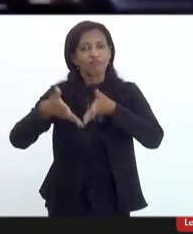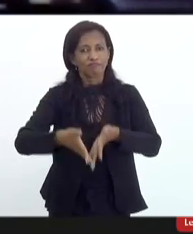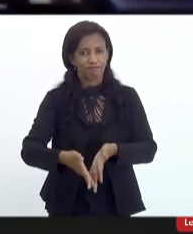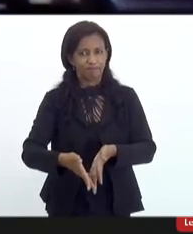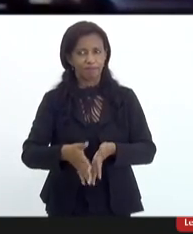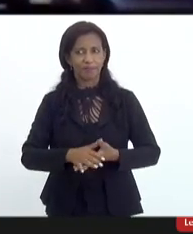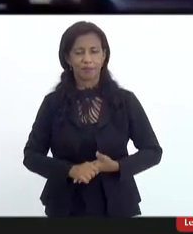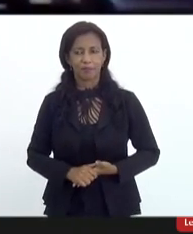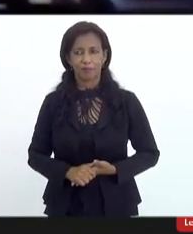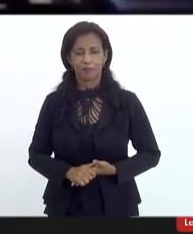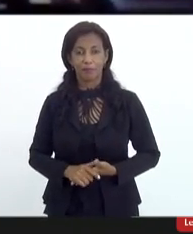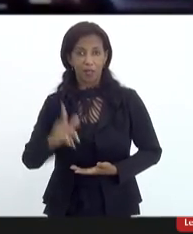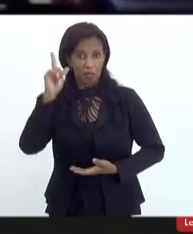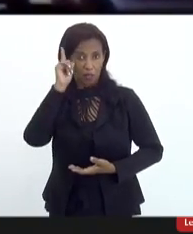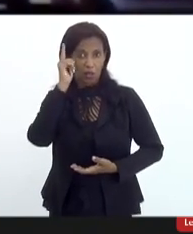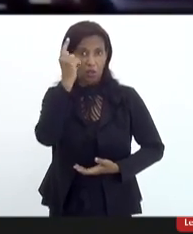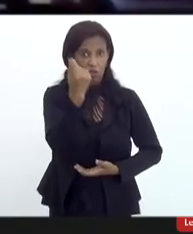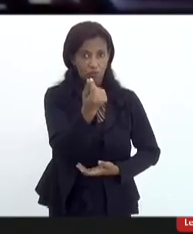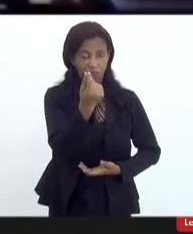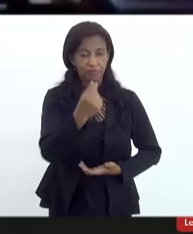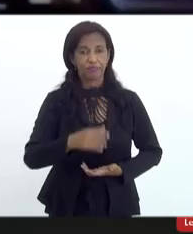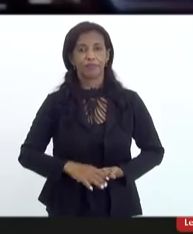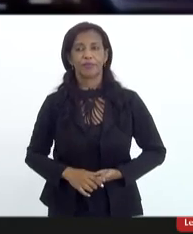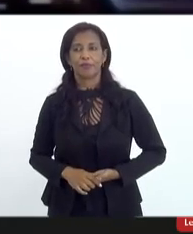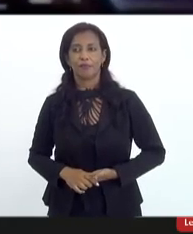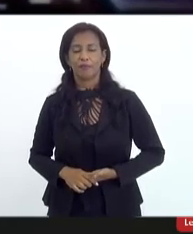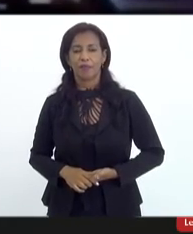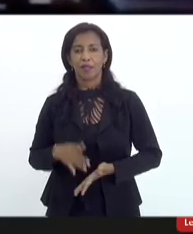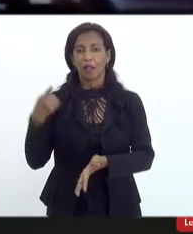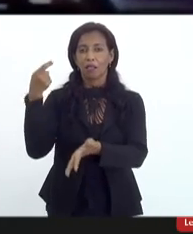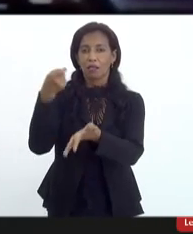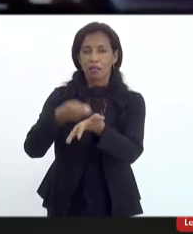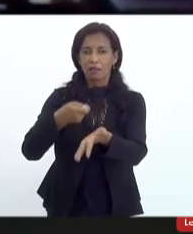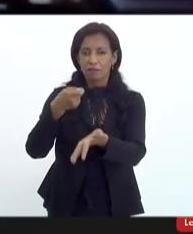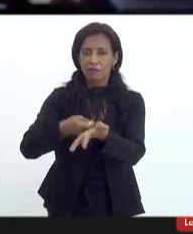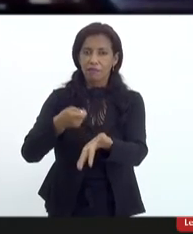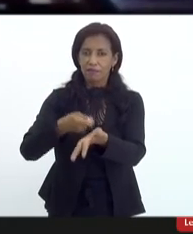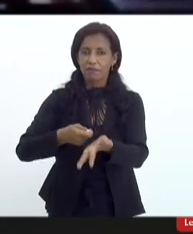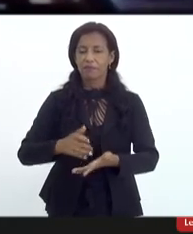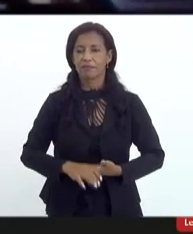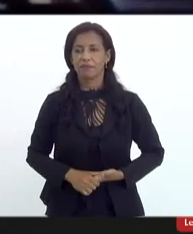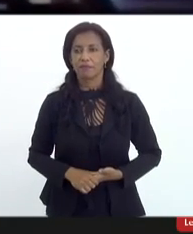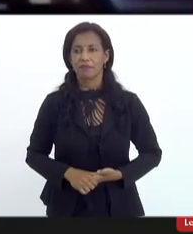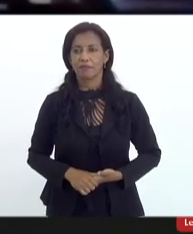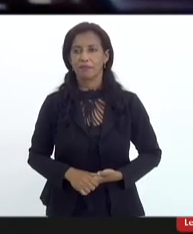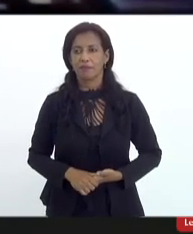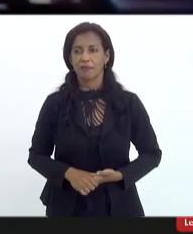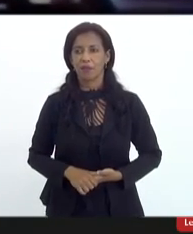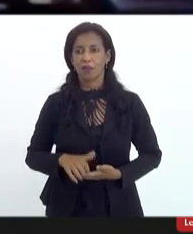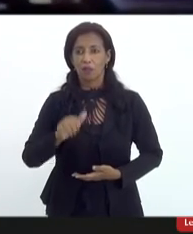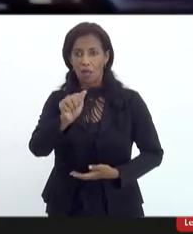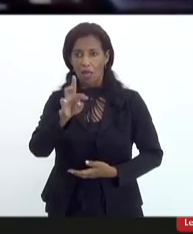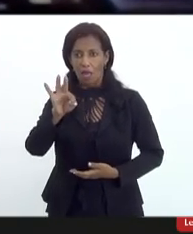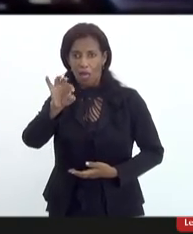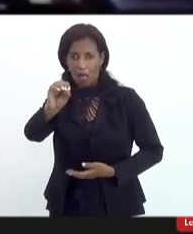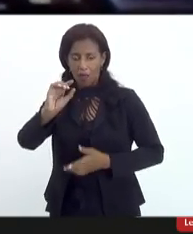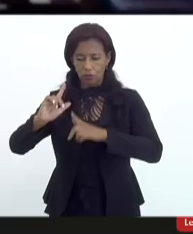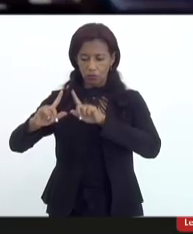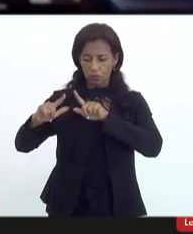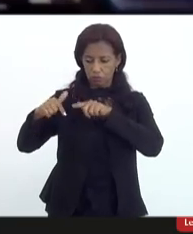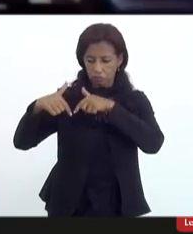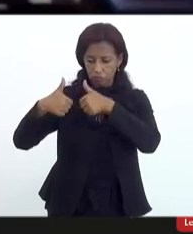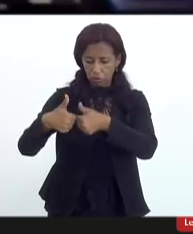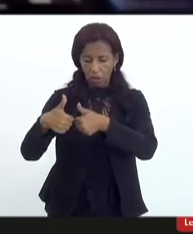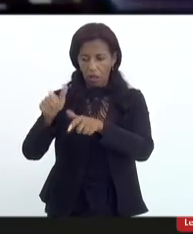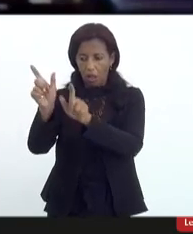E, logicamente, determinar os atos em relação